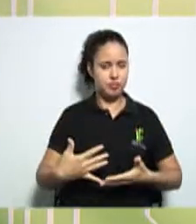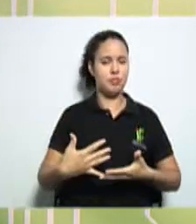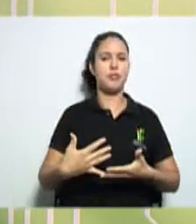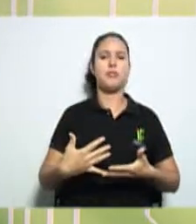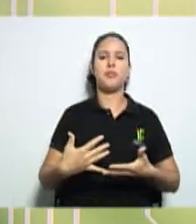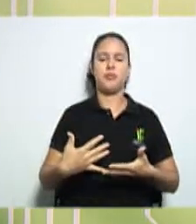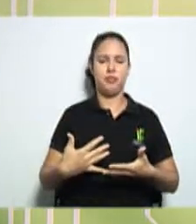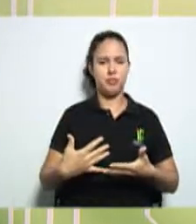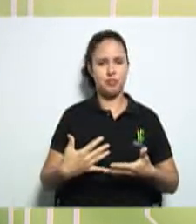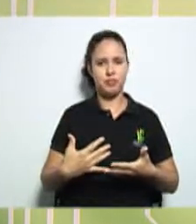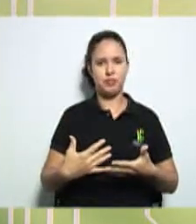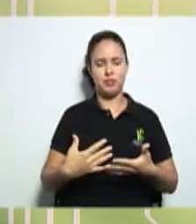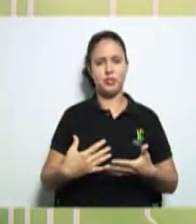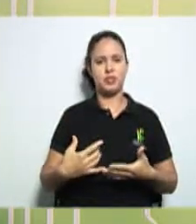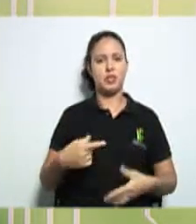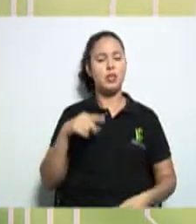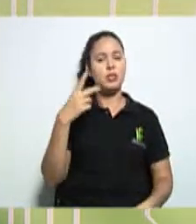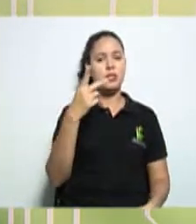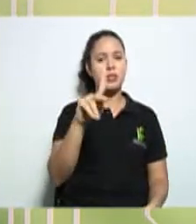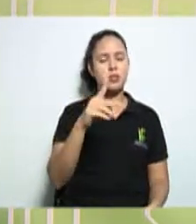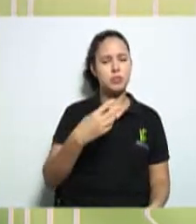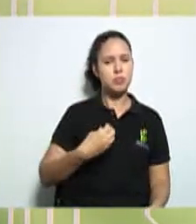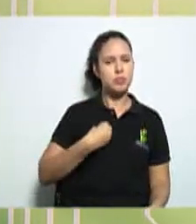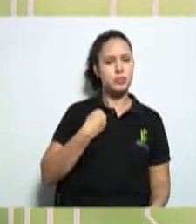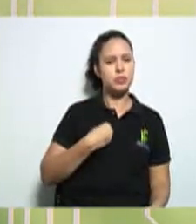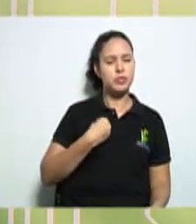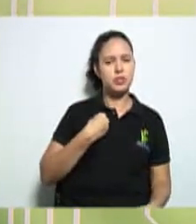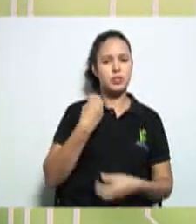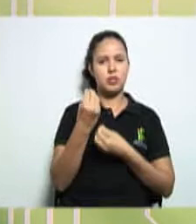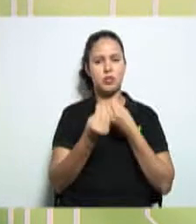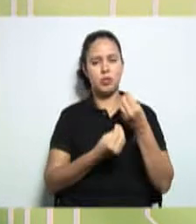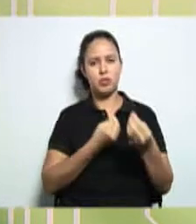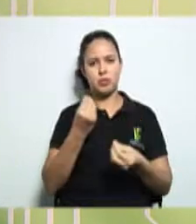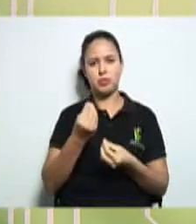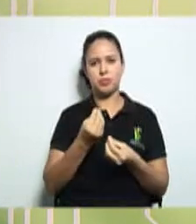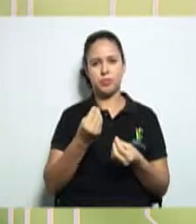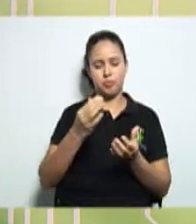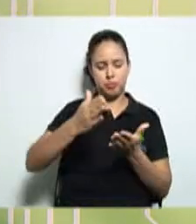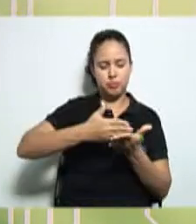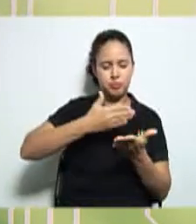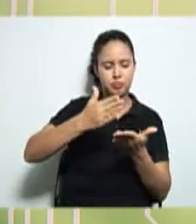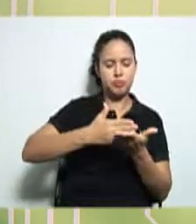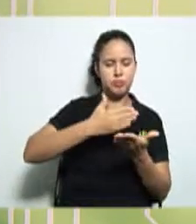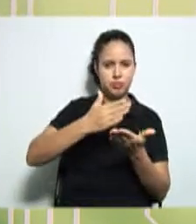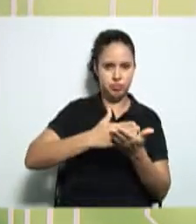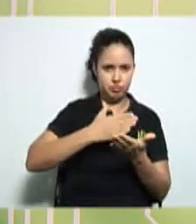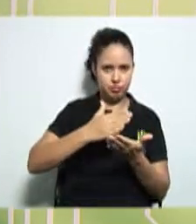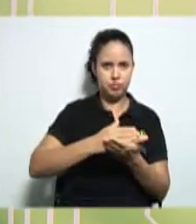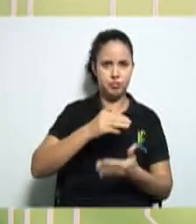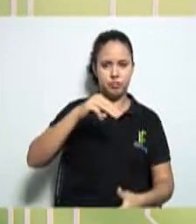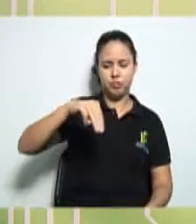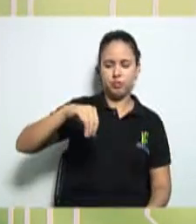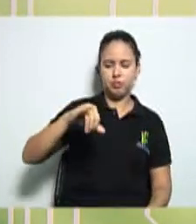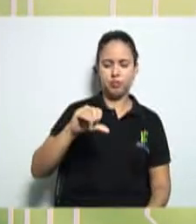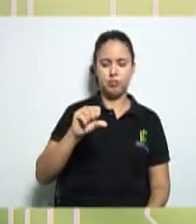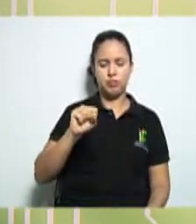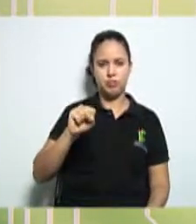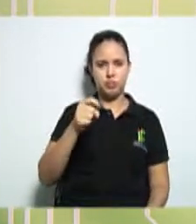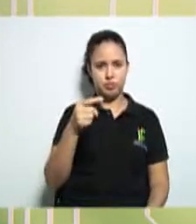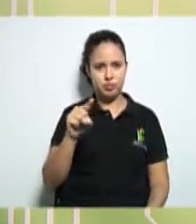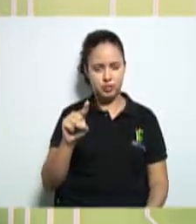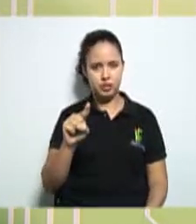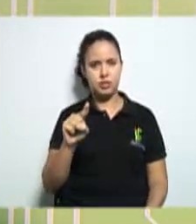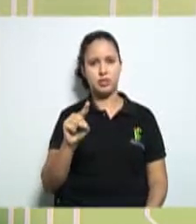trabalho. Mas eu quero que vocês reflitam, leiam o material quando na parte que fala de missão, visão, valores